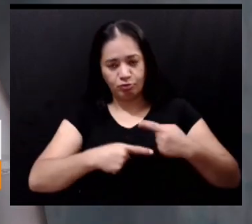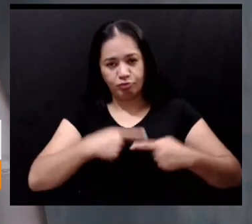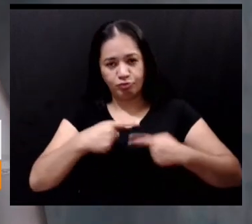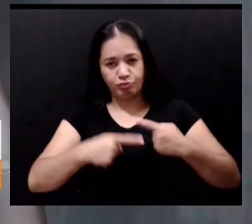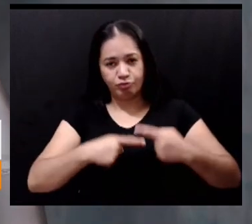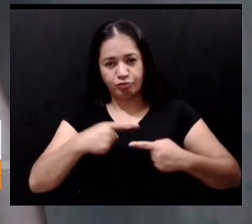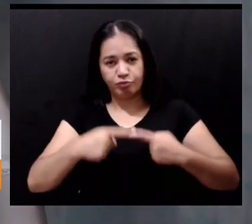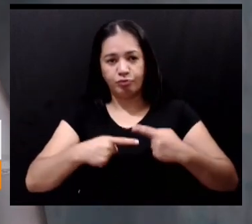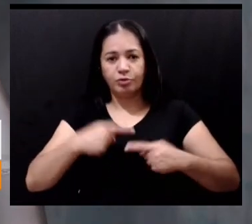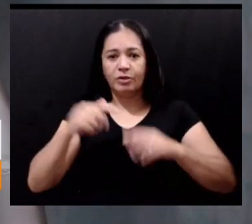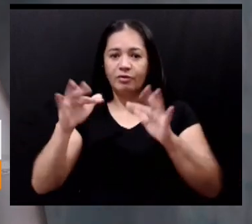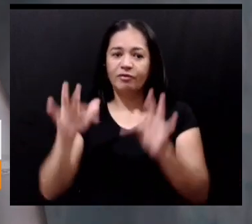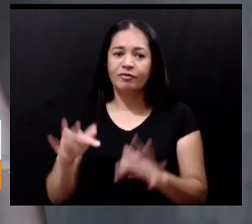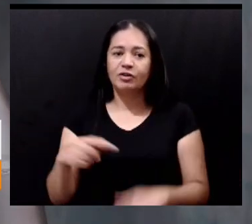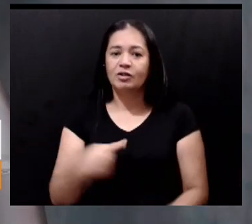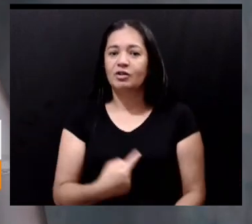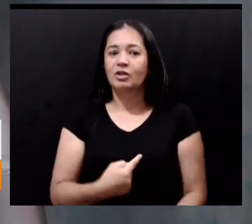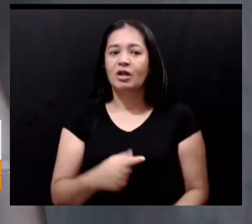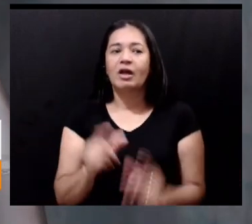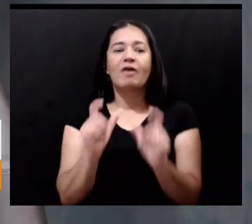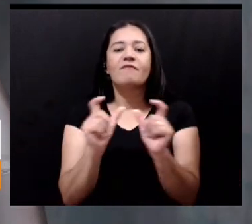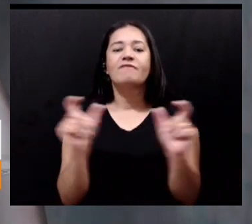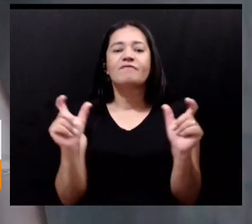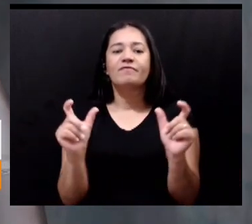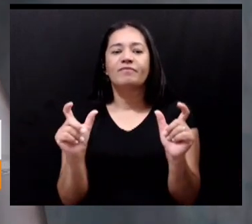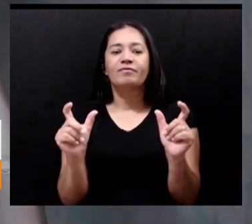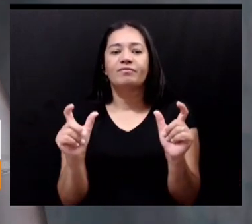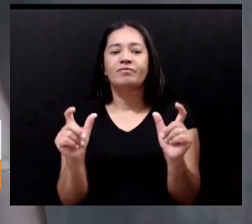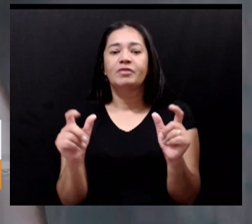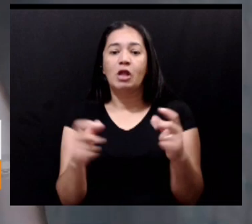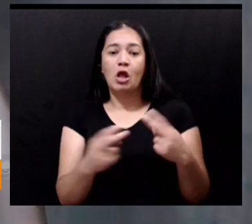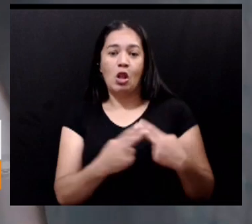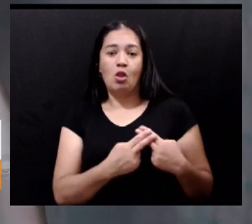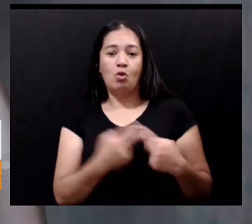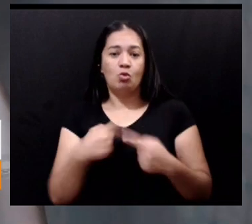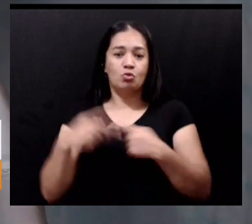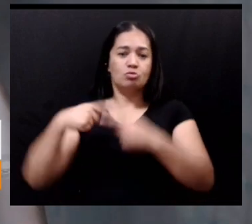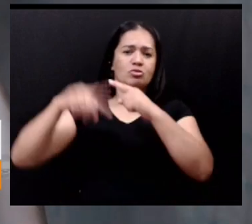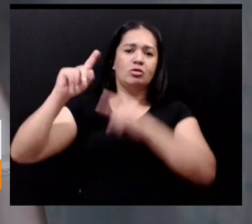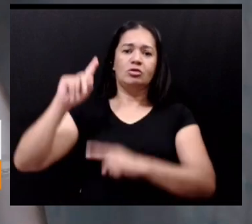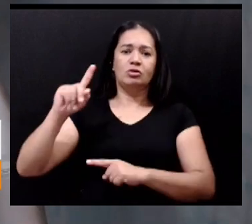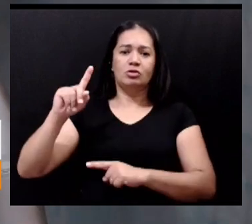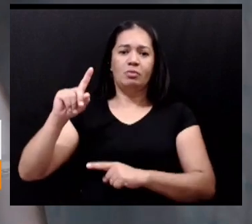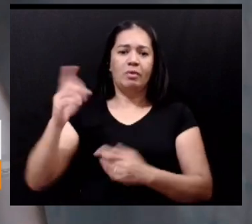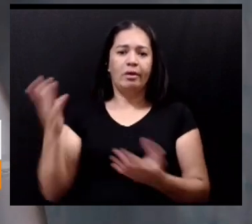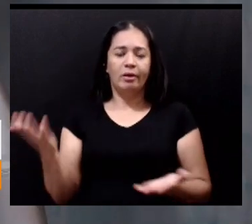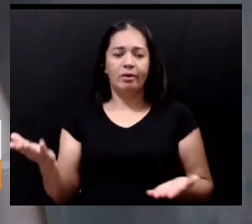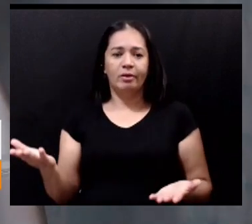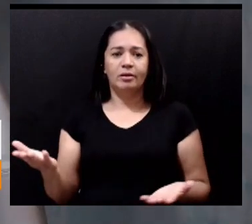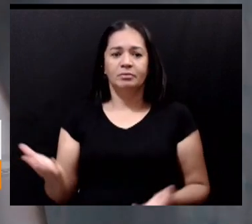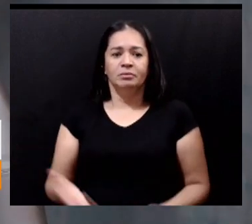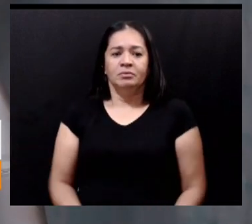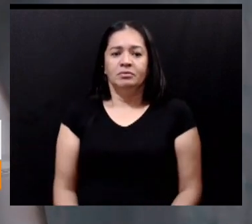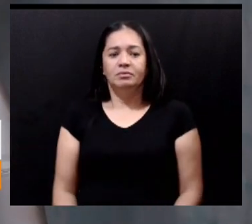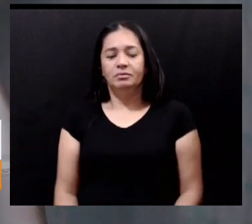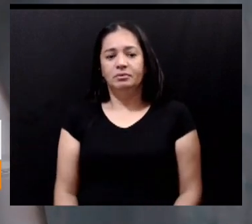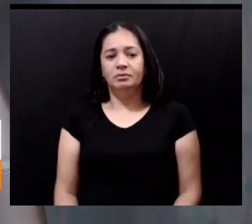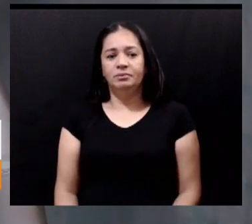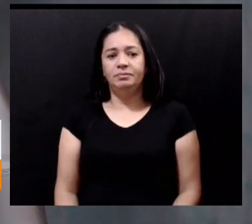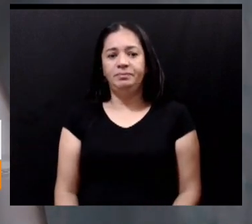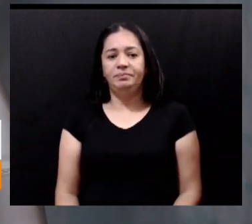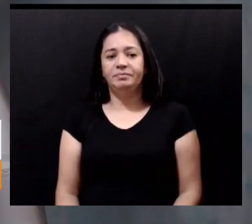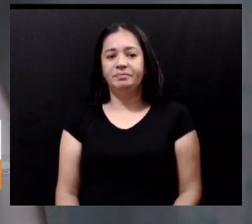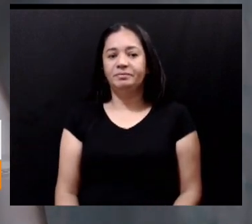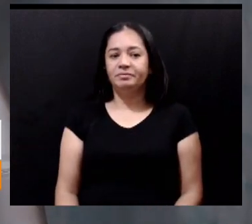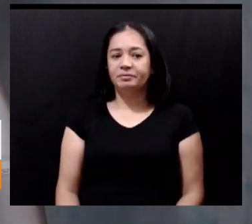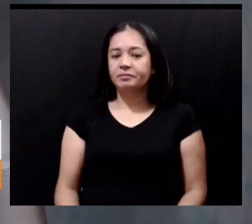aquela grande frase de que luto tem superação, né? A gente se supera um luto. E Marília, né, me ensinou isso, Maria